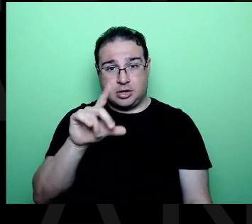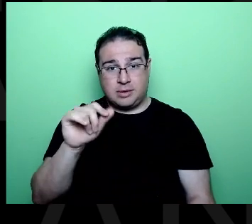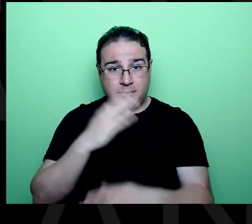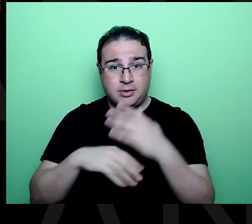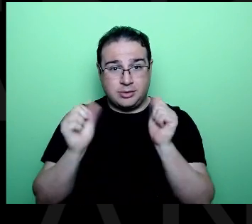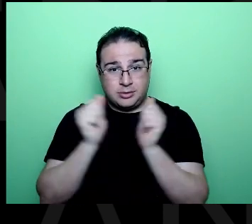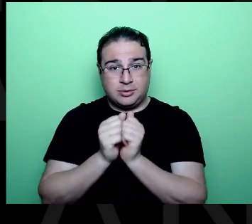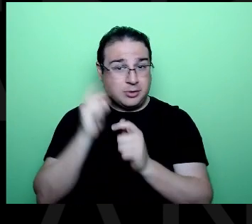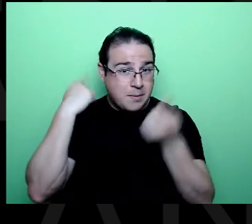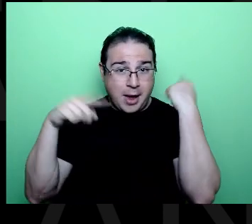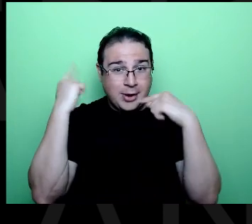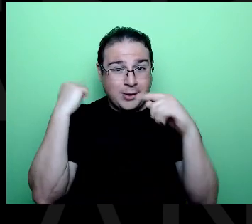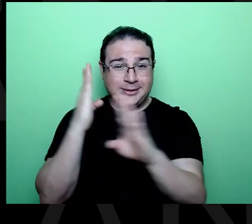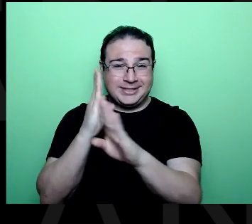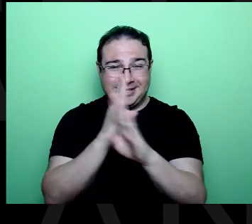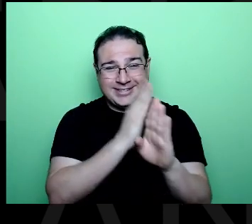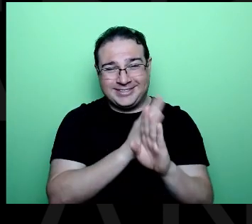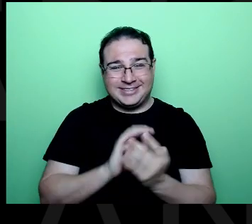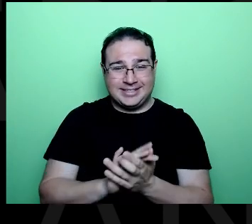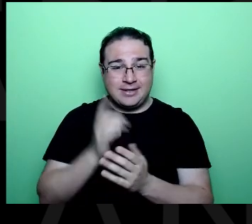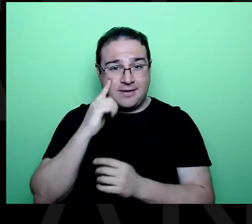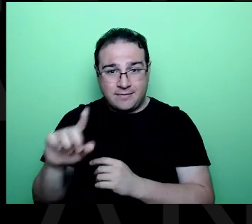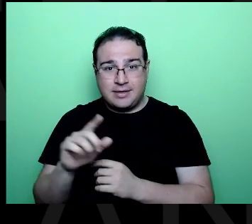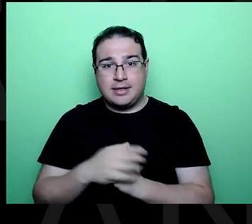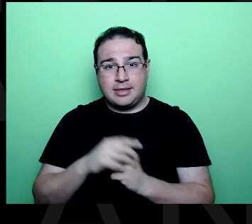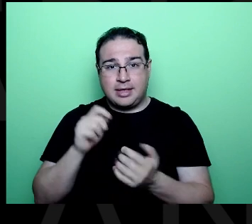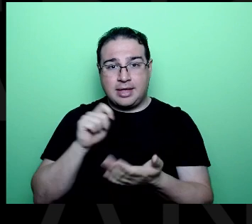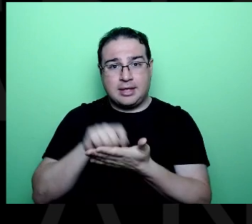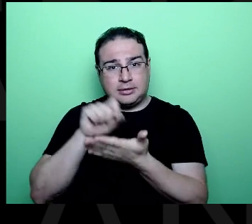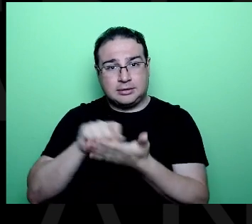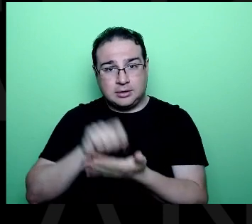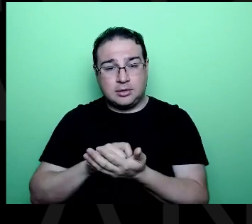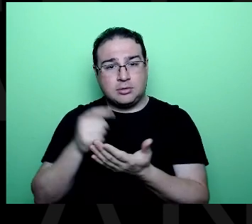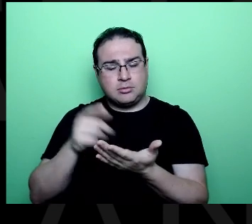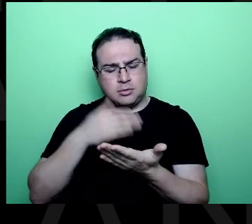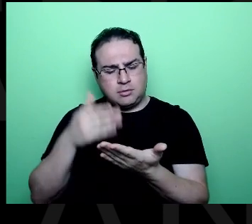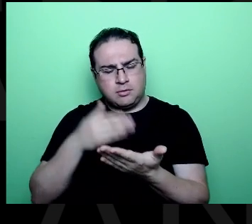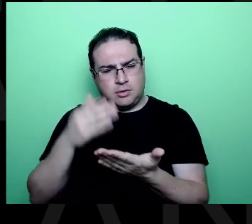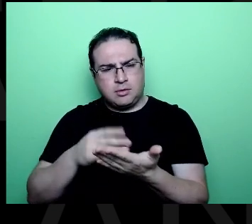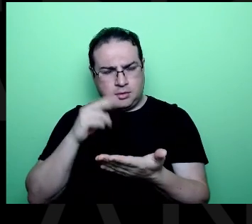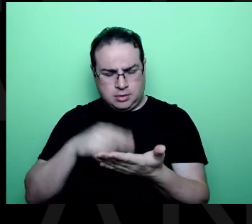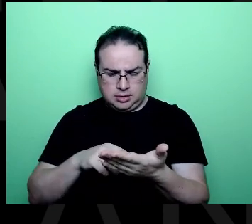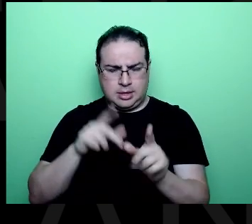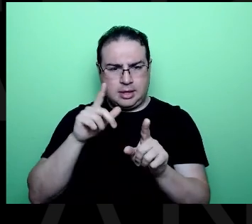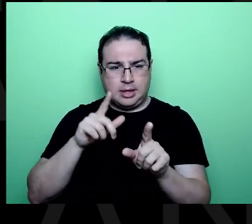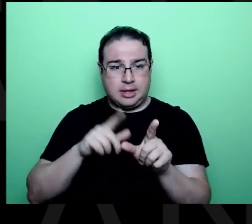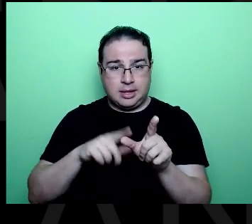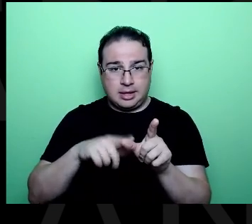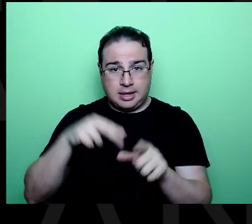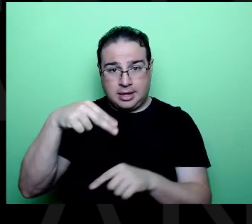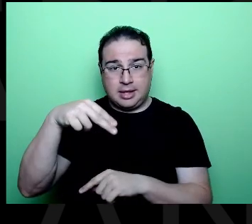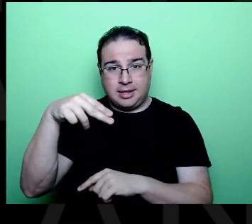encontram. Um dia eu vi o caderninho de telefone dele, estava folheando, aí letra N, estava lá, Neuzinha